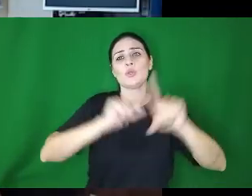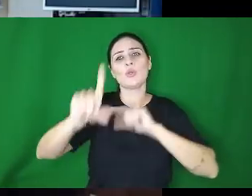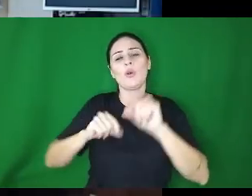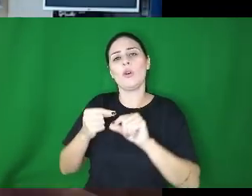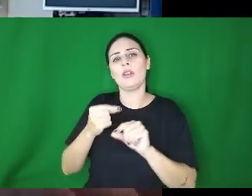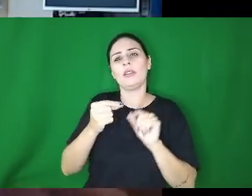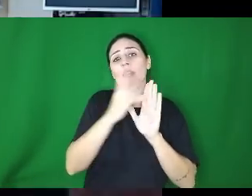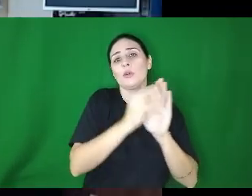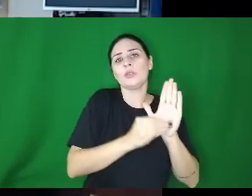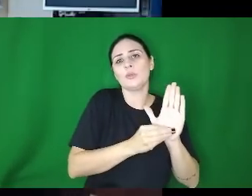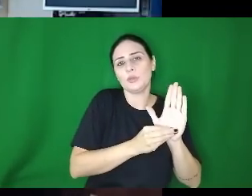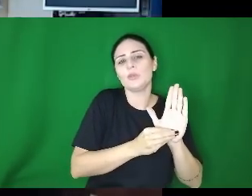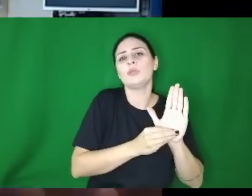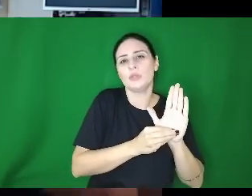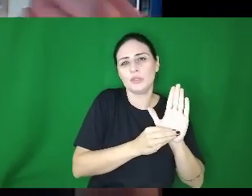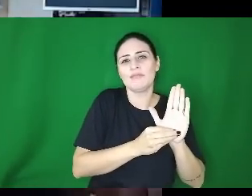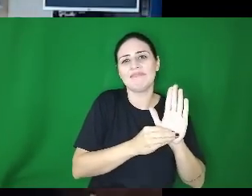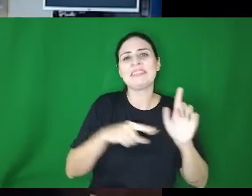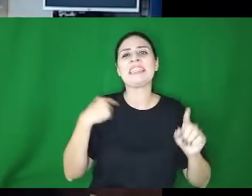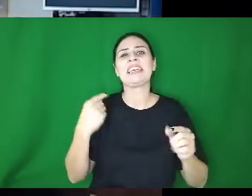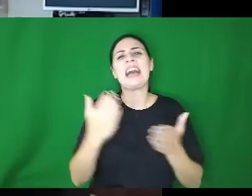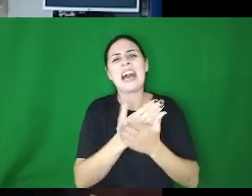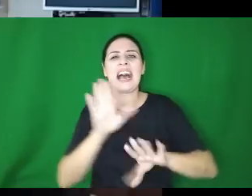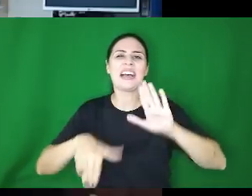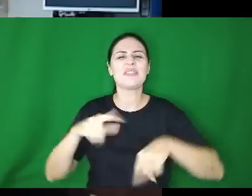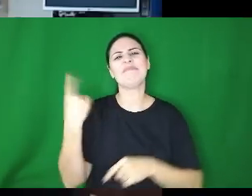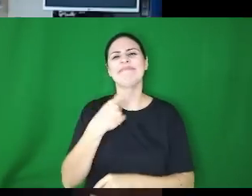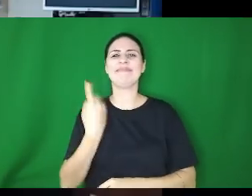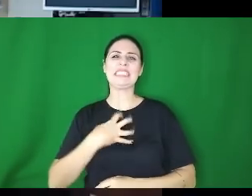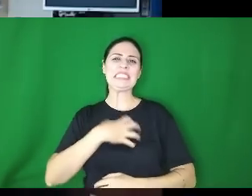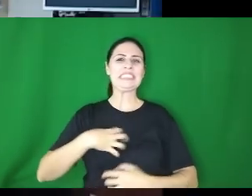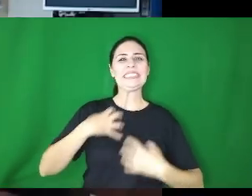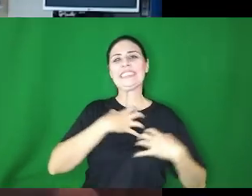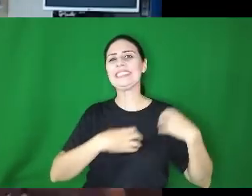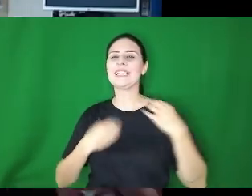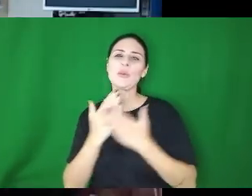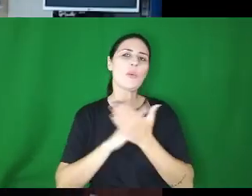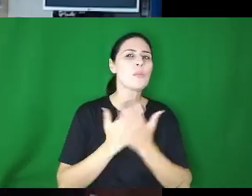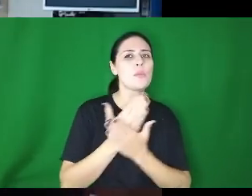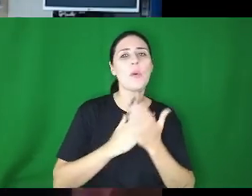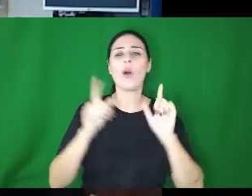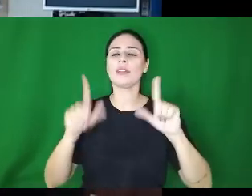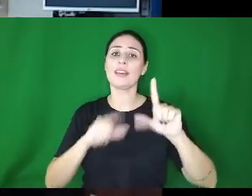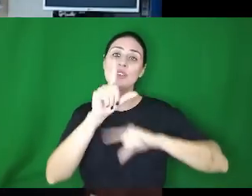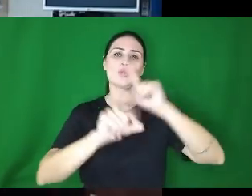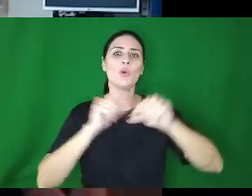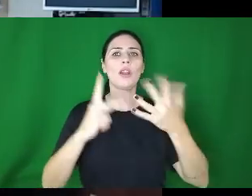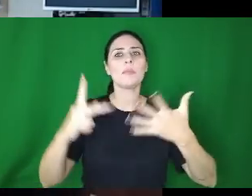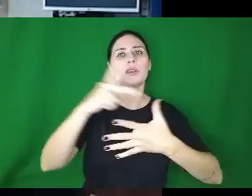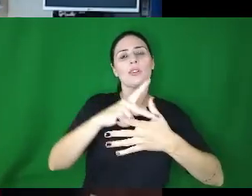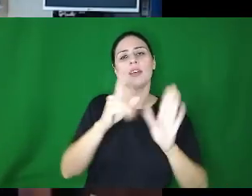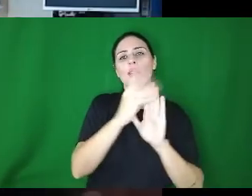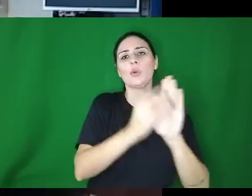essa análise mais aprofundada, né, dos nossos documentos. E aí, você foi comentando